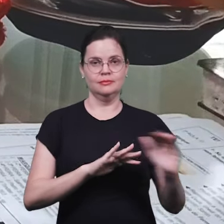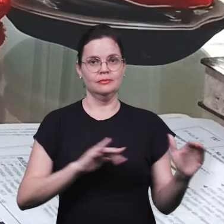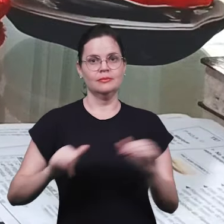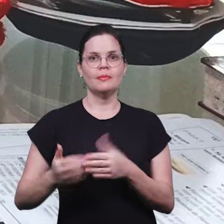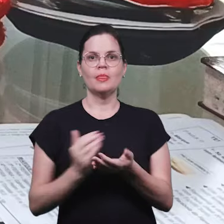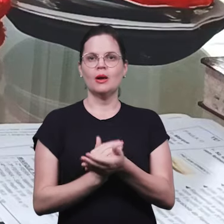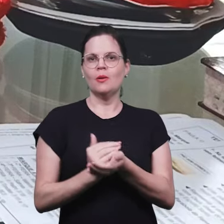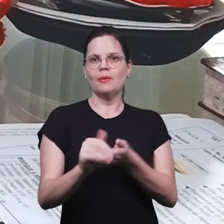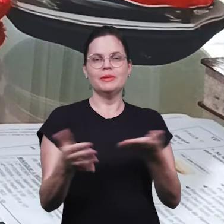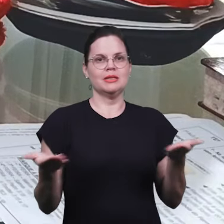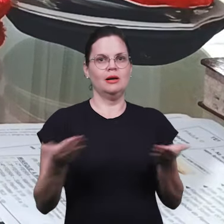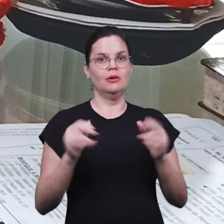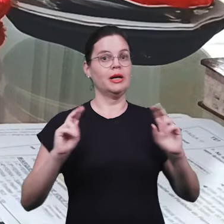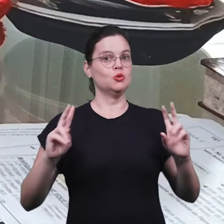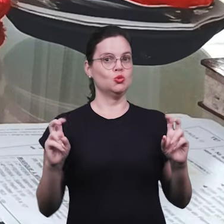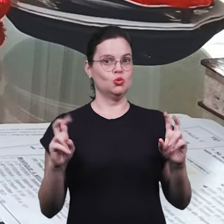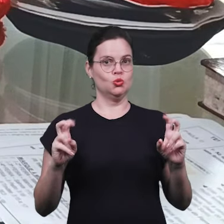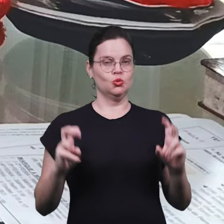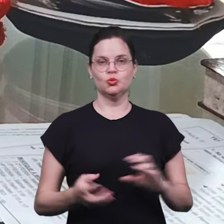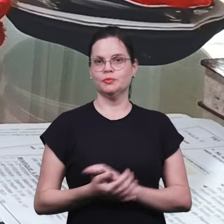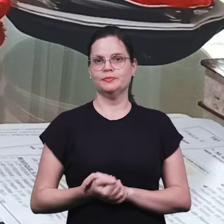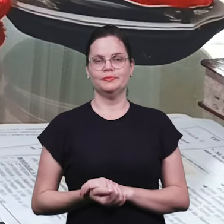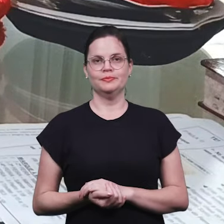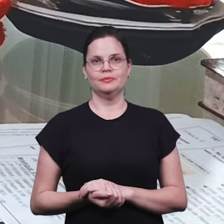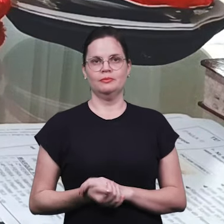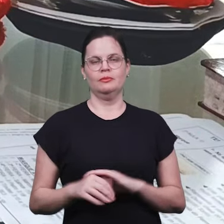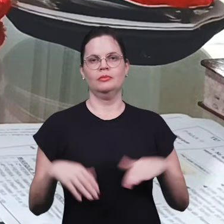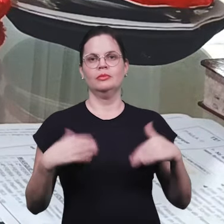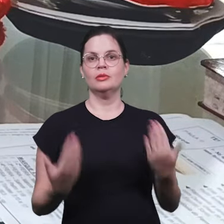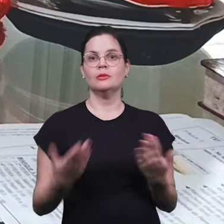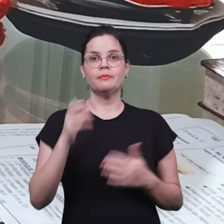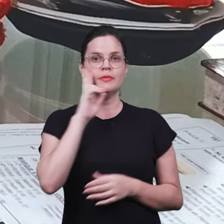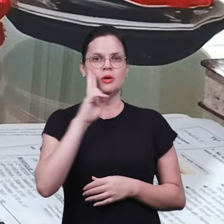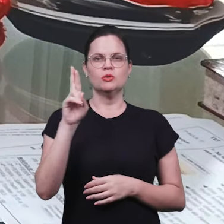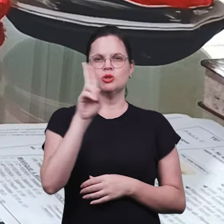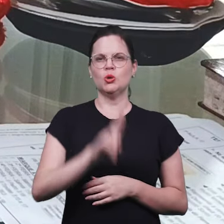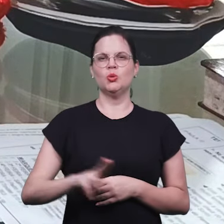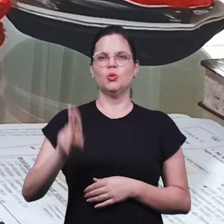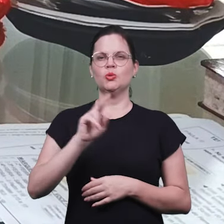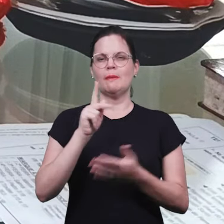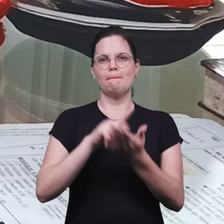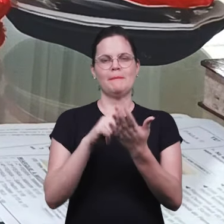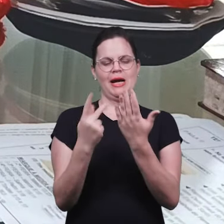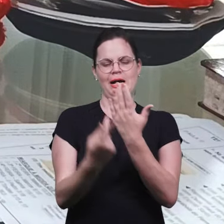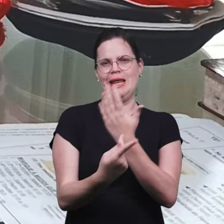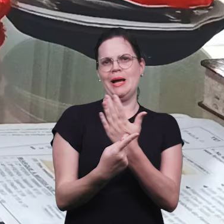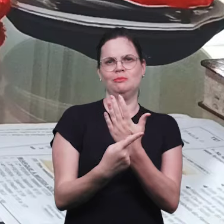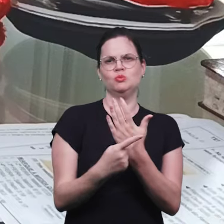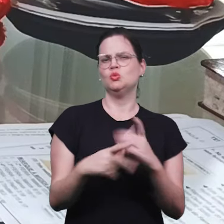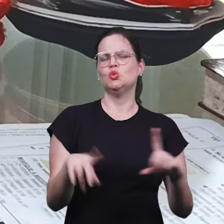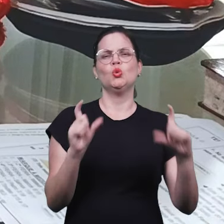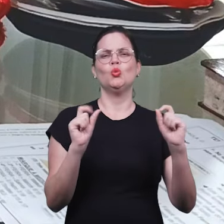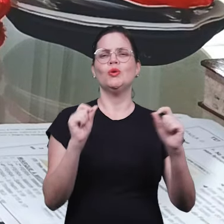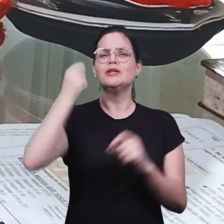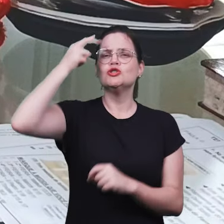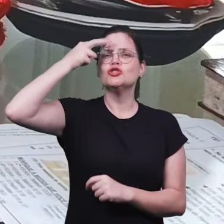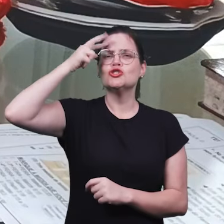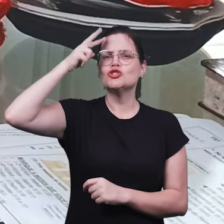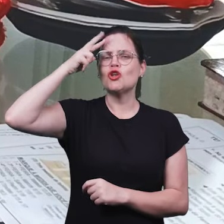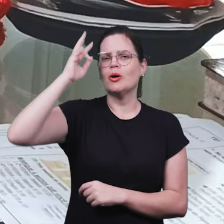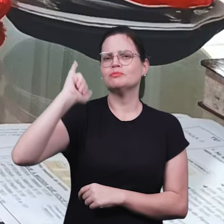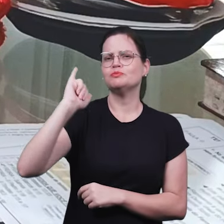Vamos começar agora o assunto da nossa aula. O Senhor, ele usa a parábola do fermento para nos trazer